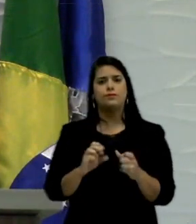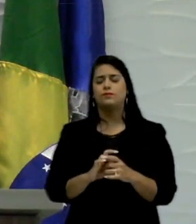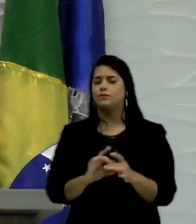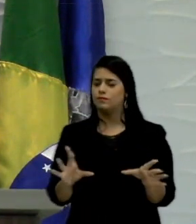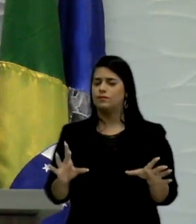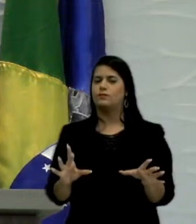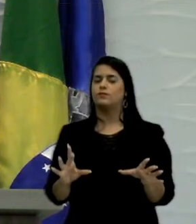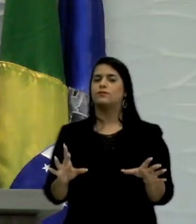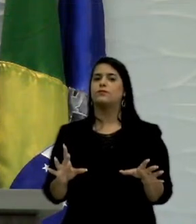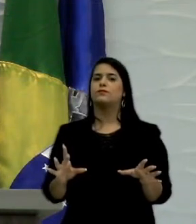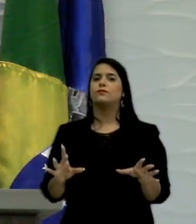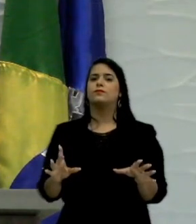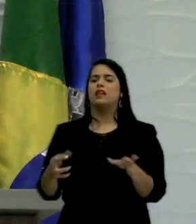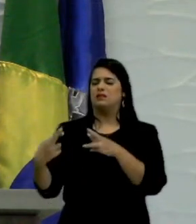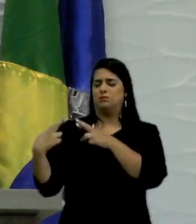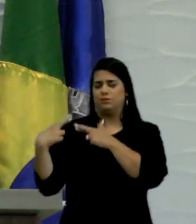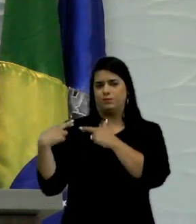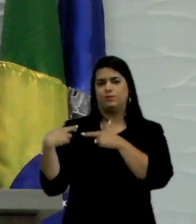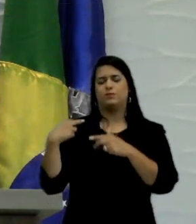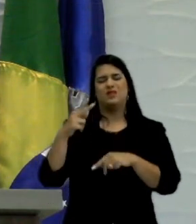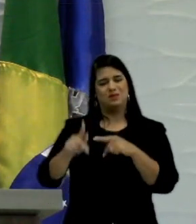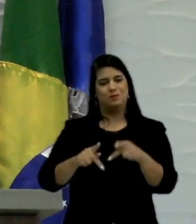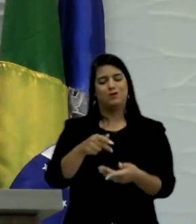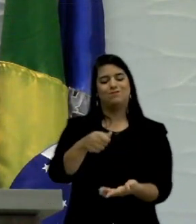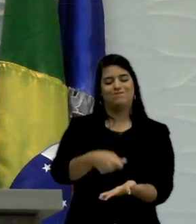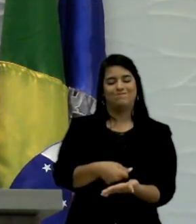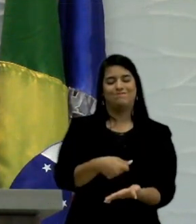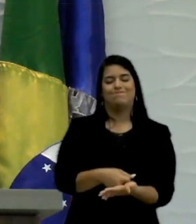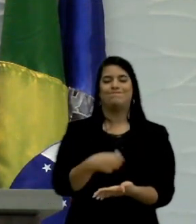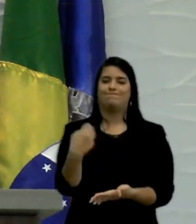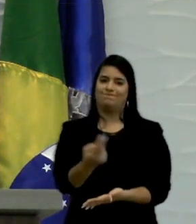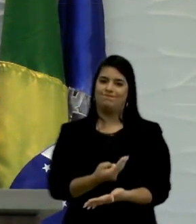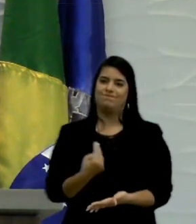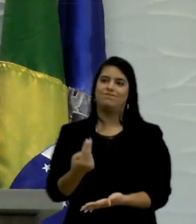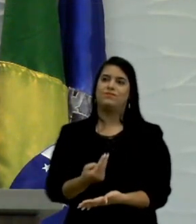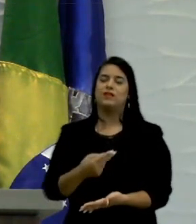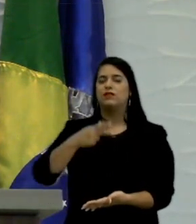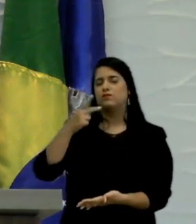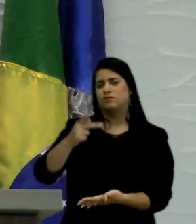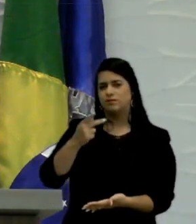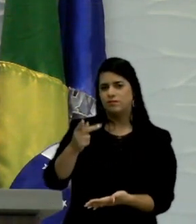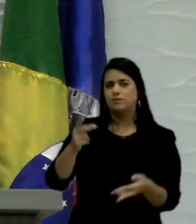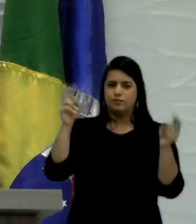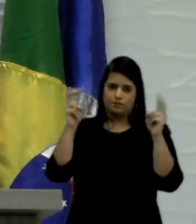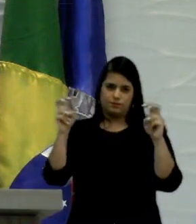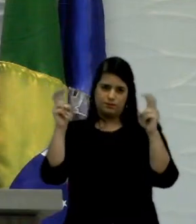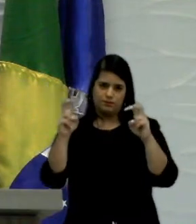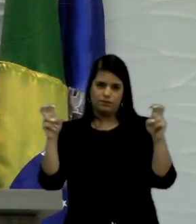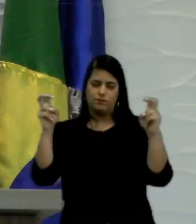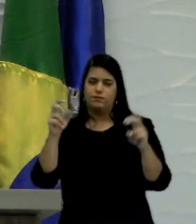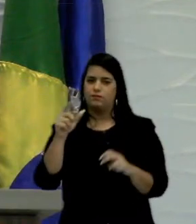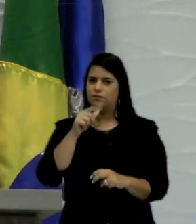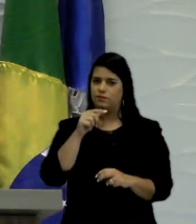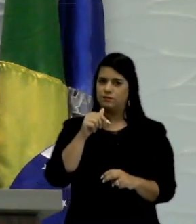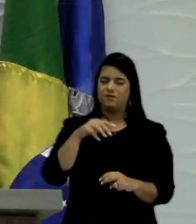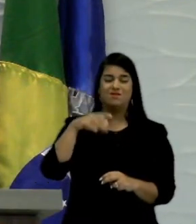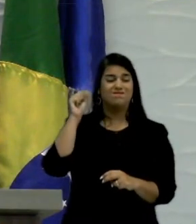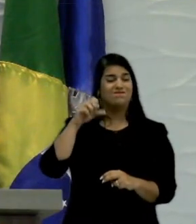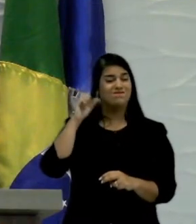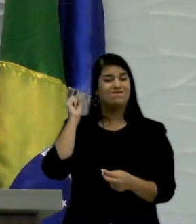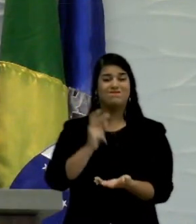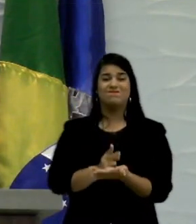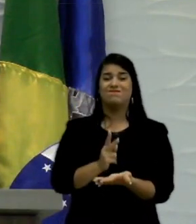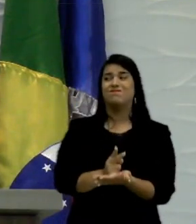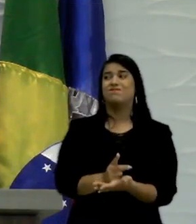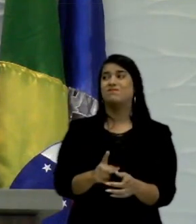vai ter por obrigação, porque o povo cobra de nós, né, de falar sobre isso, mas é o que a gente tem escutado. Tem escutado